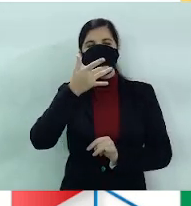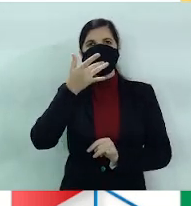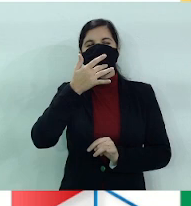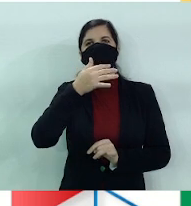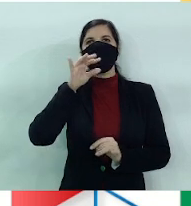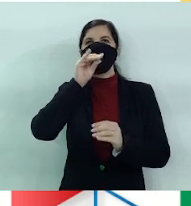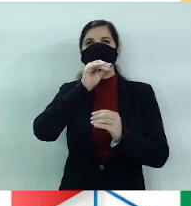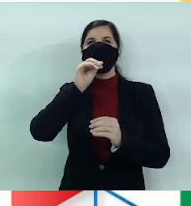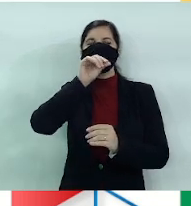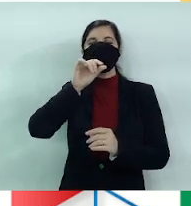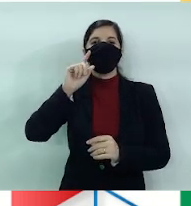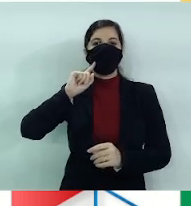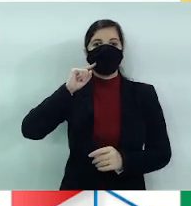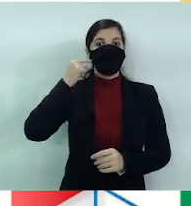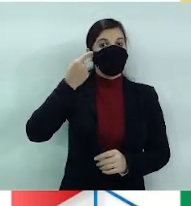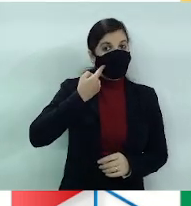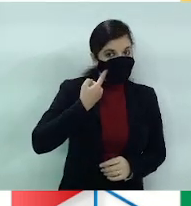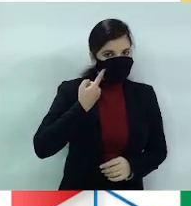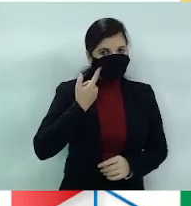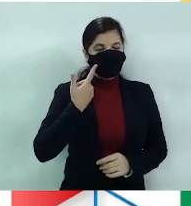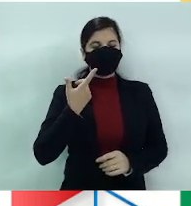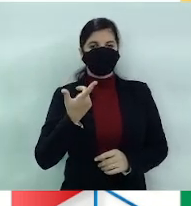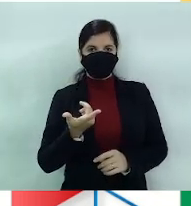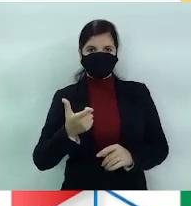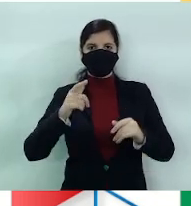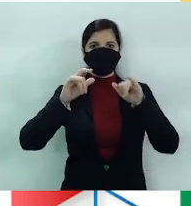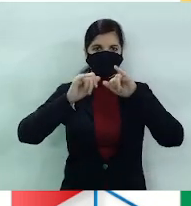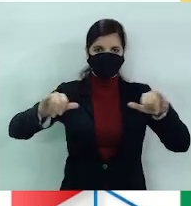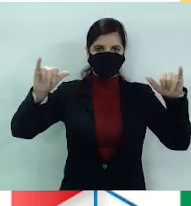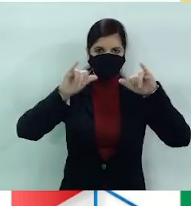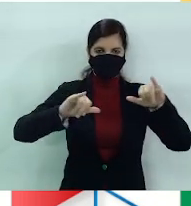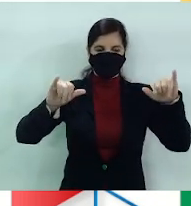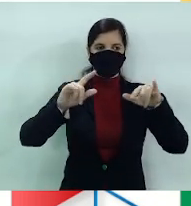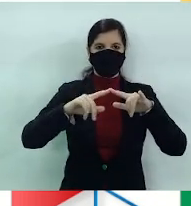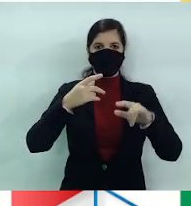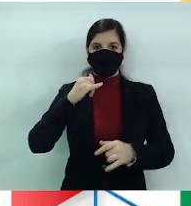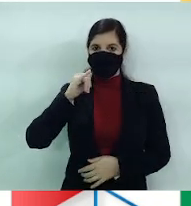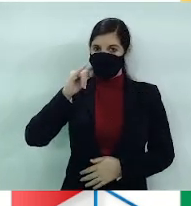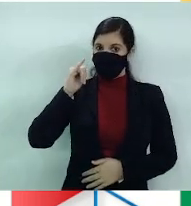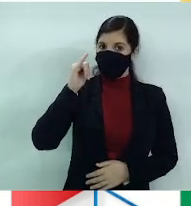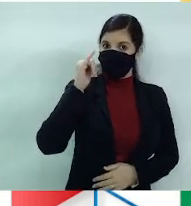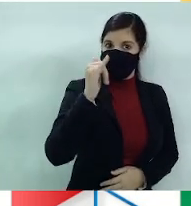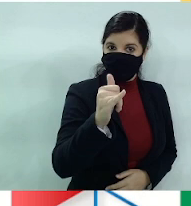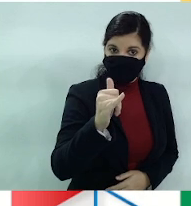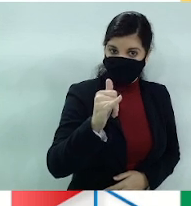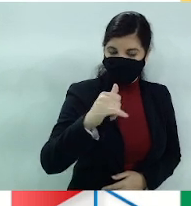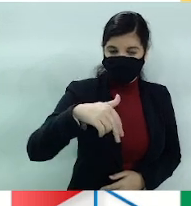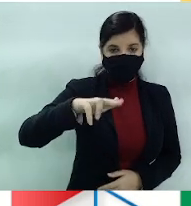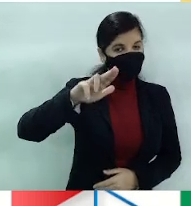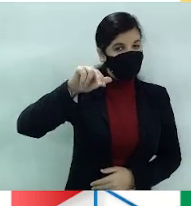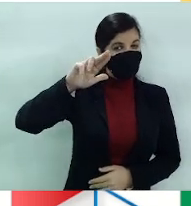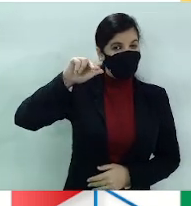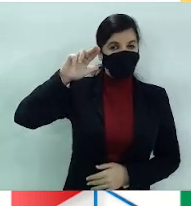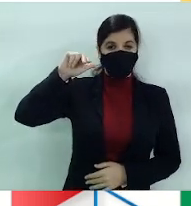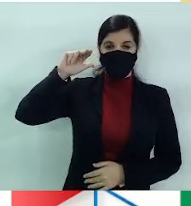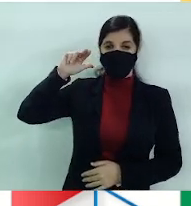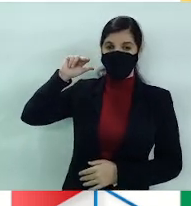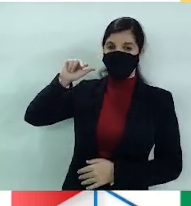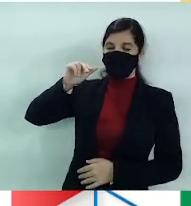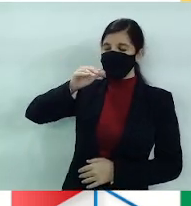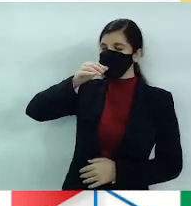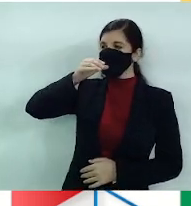né? E nessa propaganda, ela diz assim: nunca diga dessa água